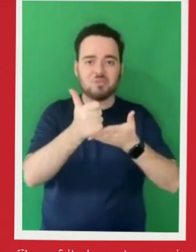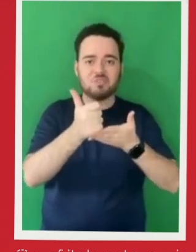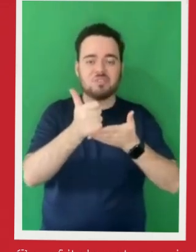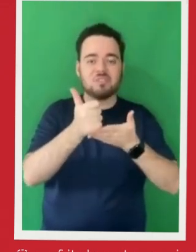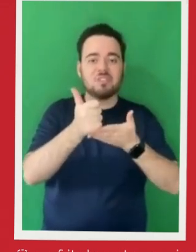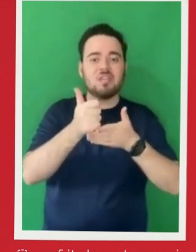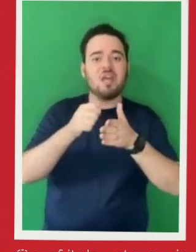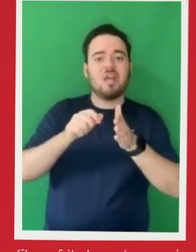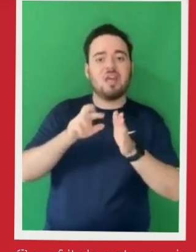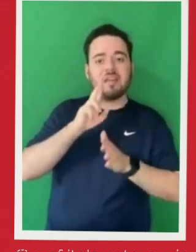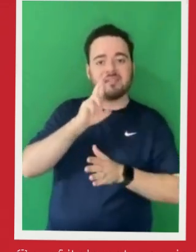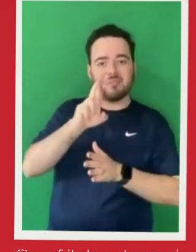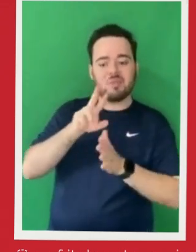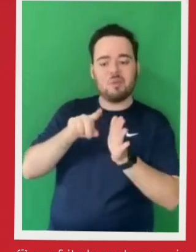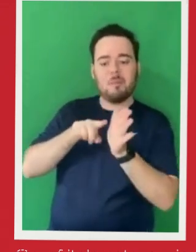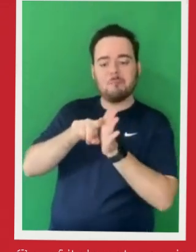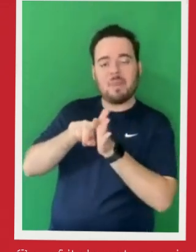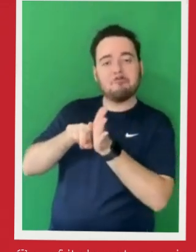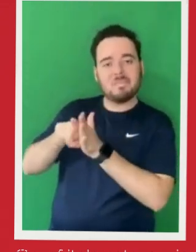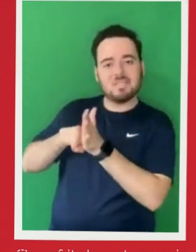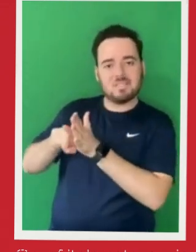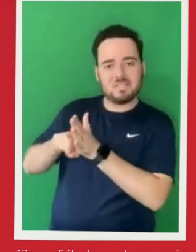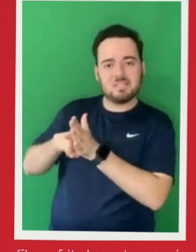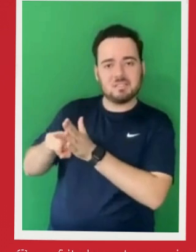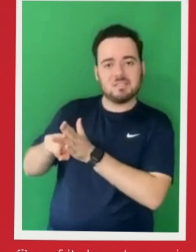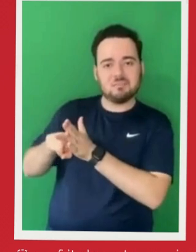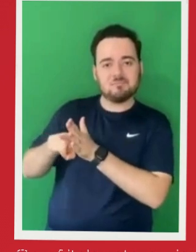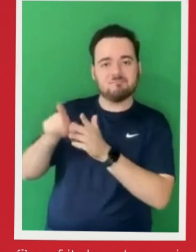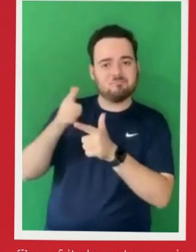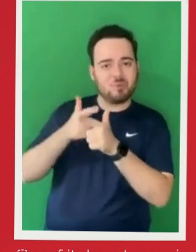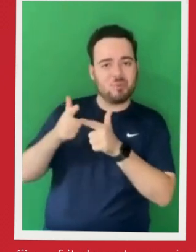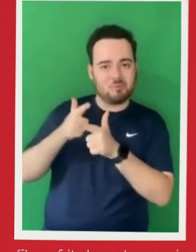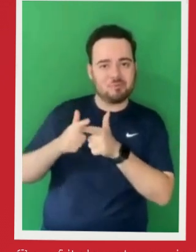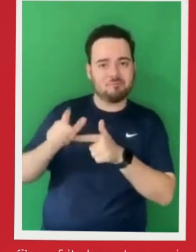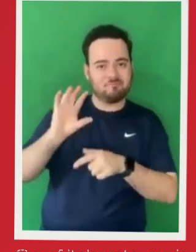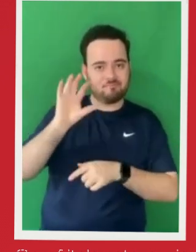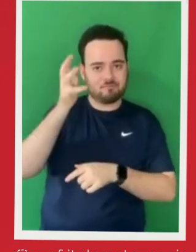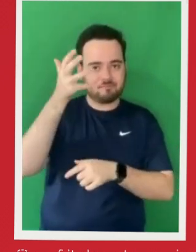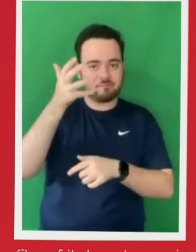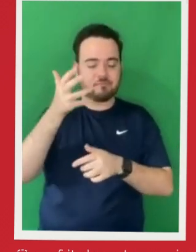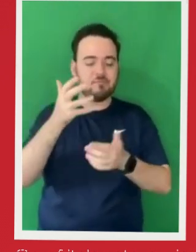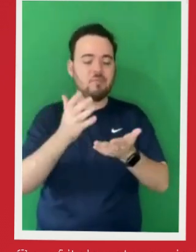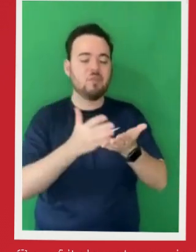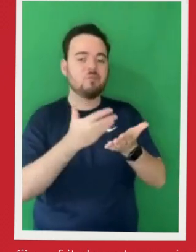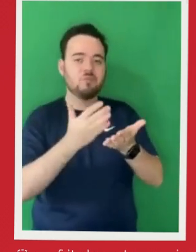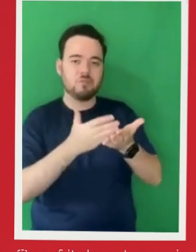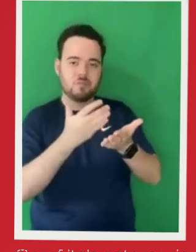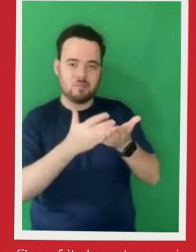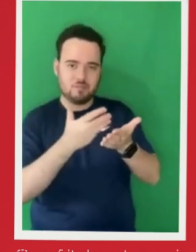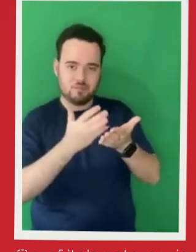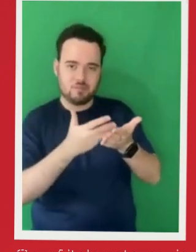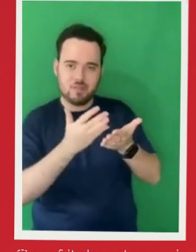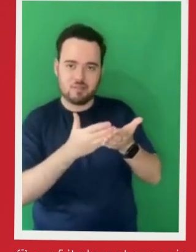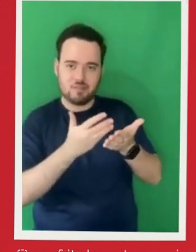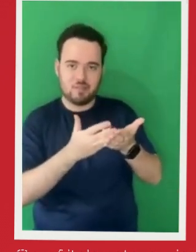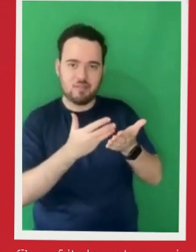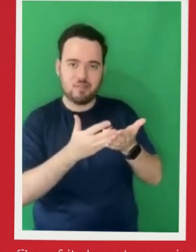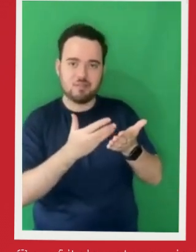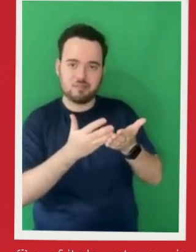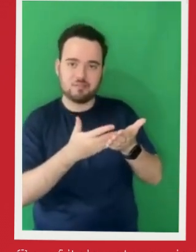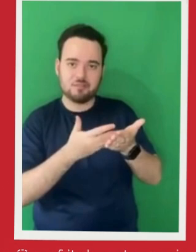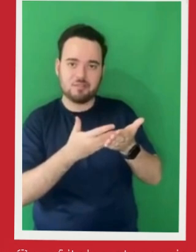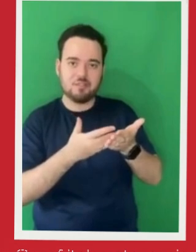ajudem você a responder o seu problema, a sua pesquisa e ajudar você a escrever. No seu caderno